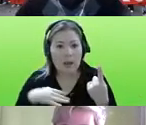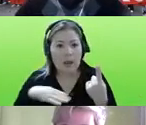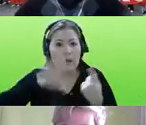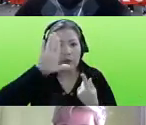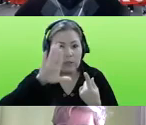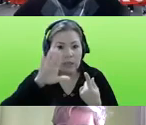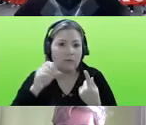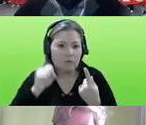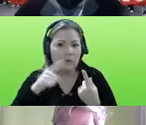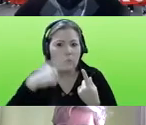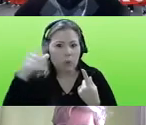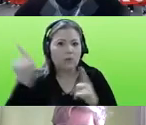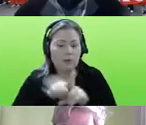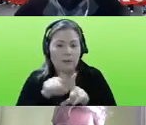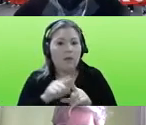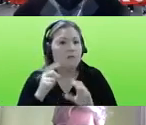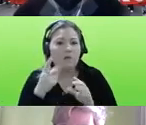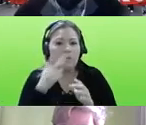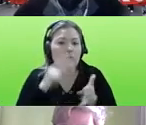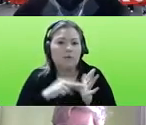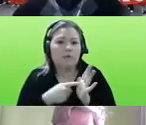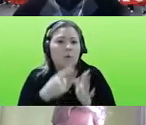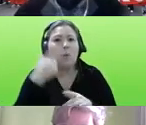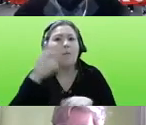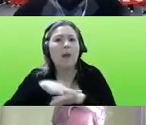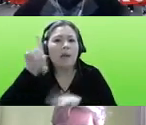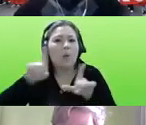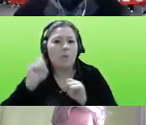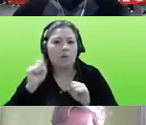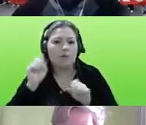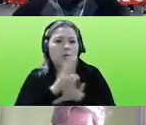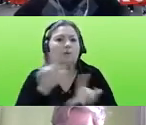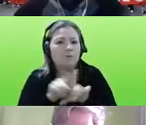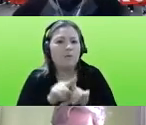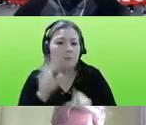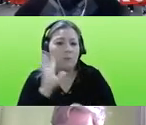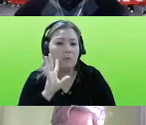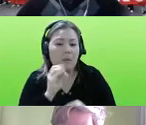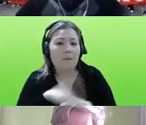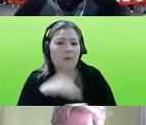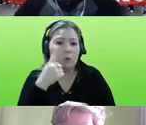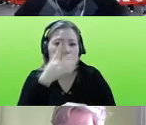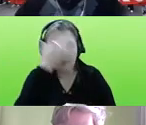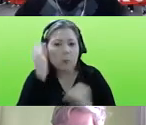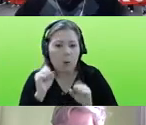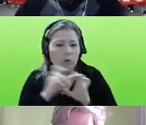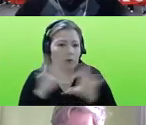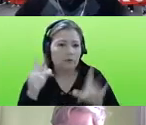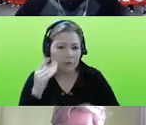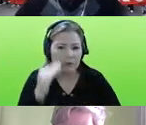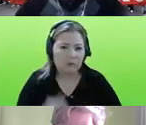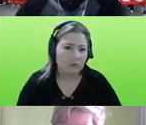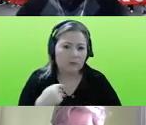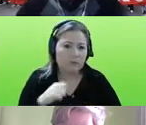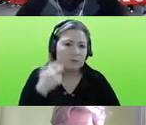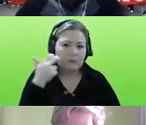as anteriores também, não significa que mais alguém não possa ajudar. Até é bem bom se for mais de uma pessoa, tá? Então, não se